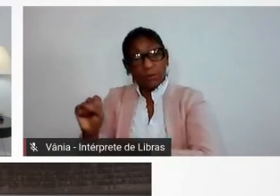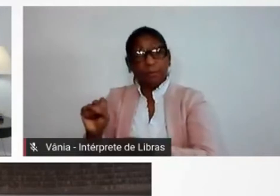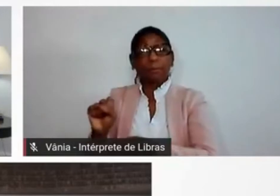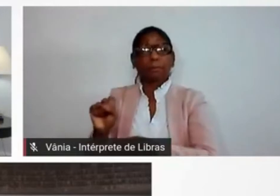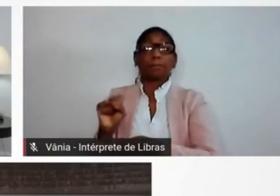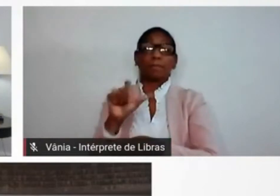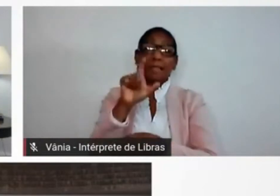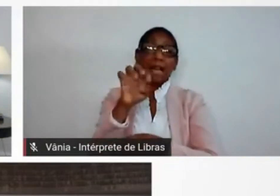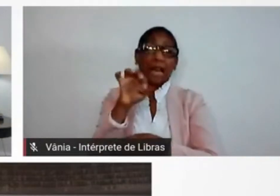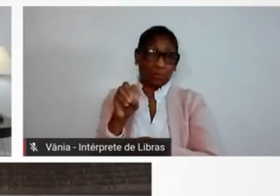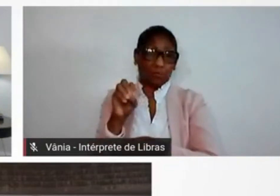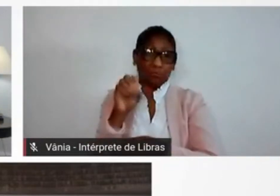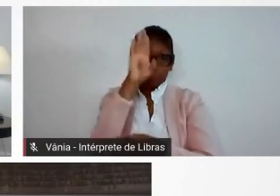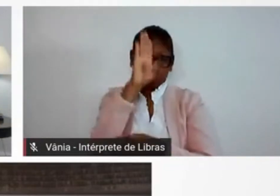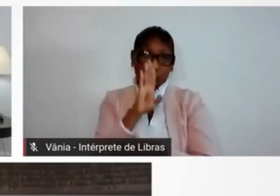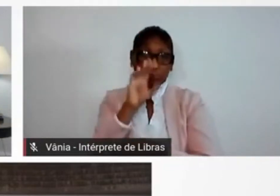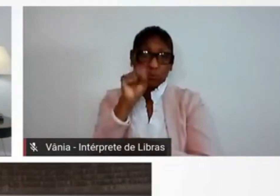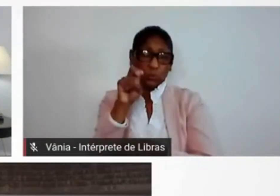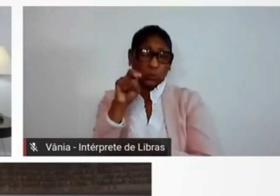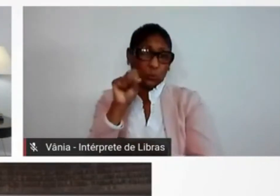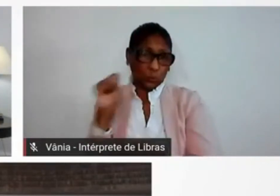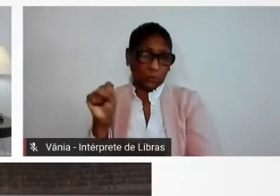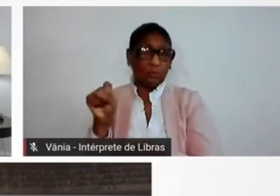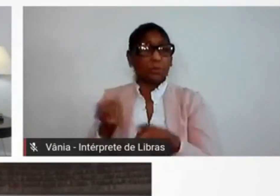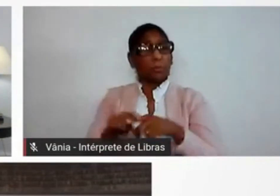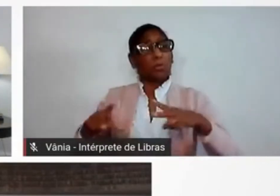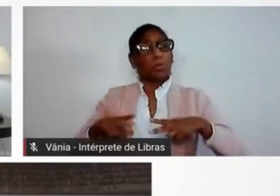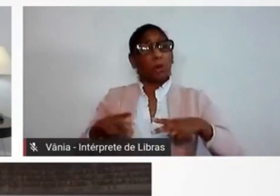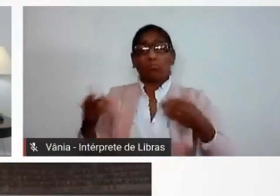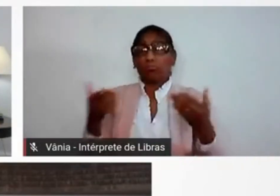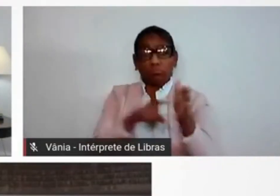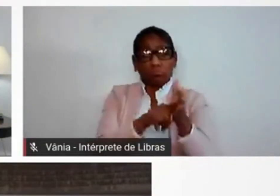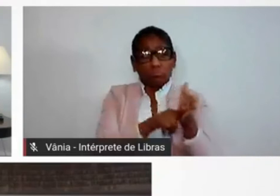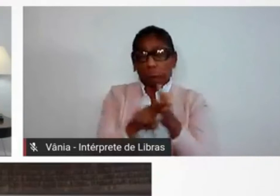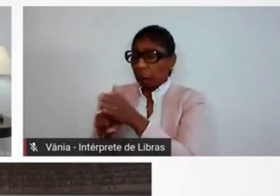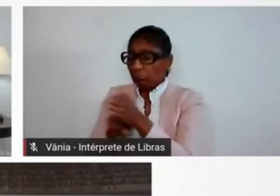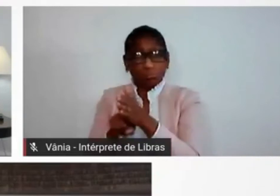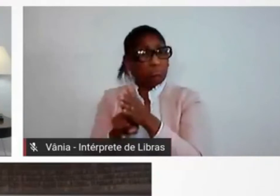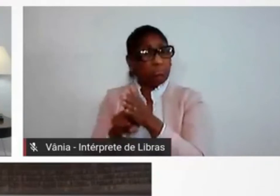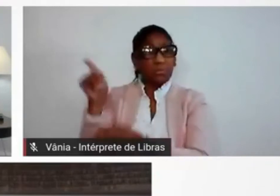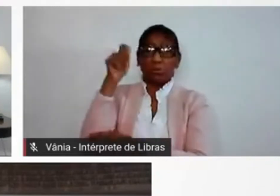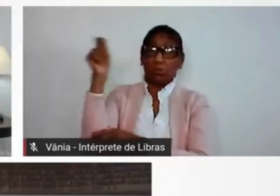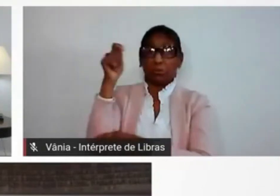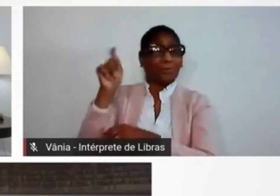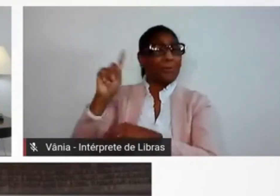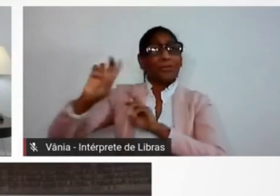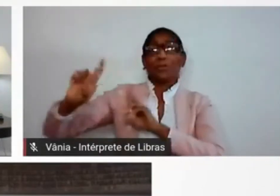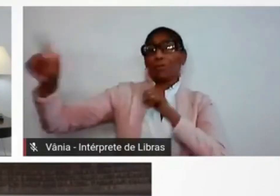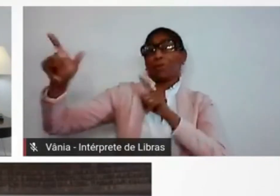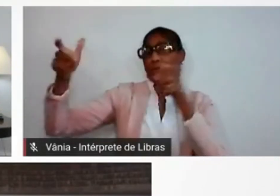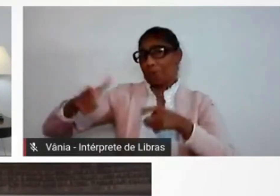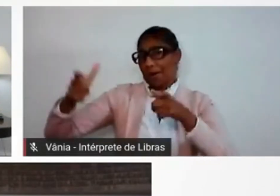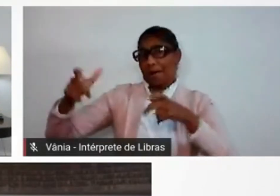leitos SUS e leitos privados, e a gente vê que no estado do Rio Grande do Sul não é muito diferente, e